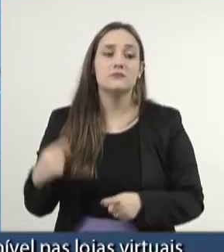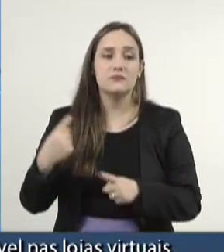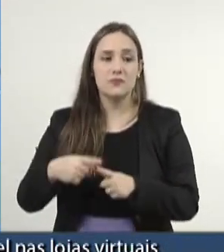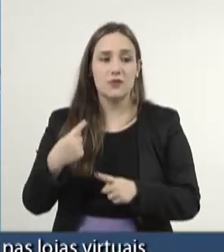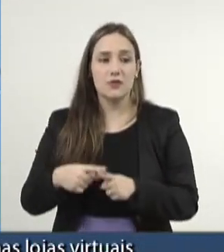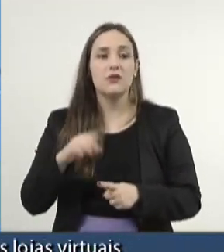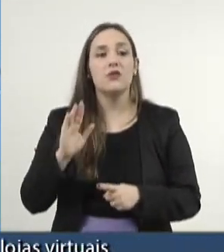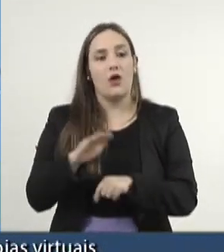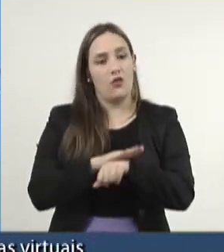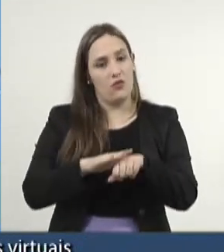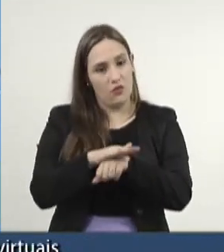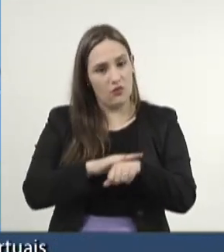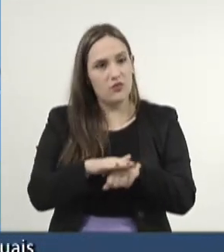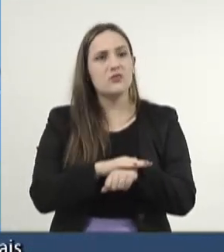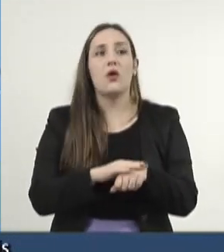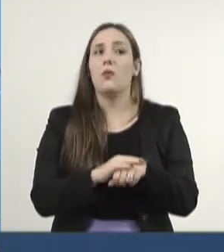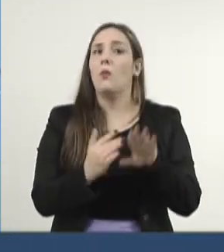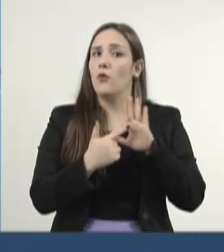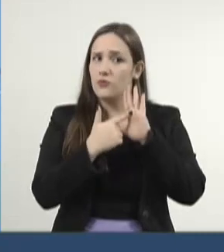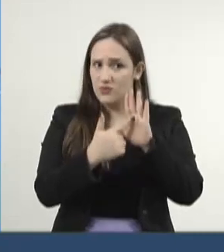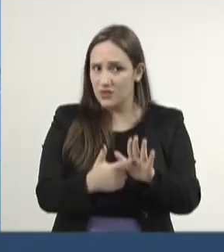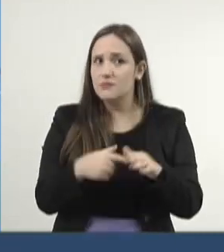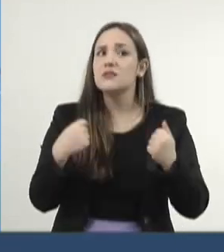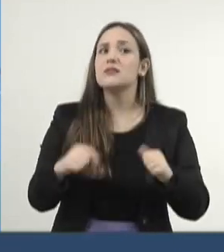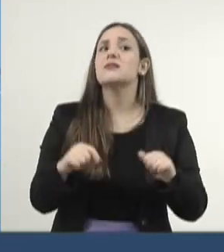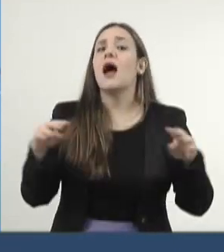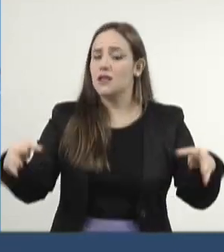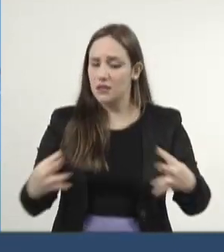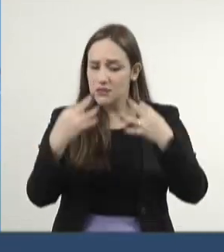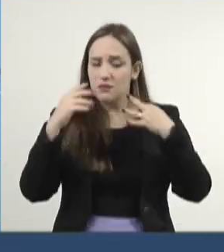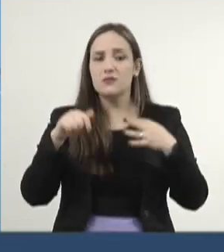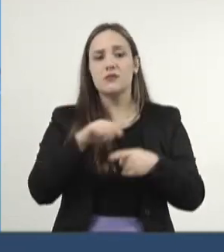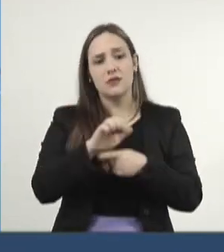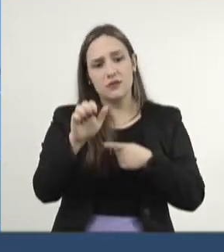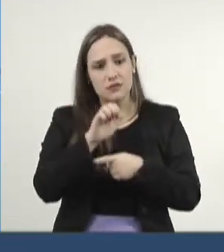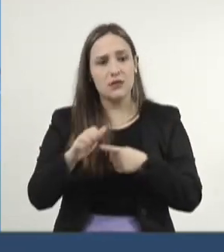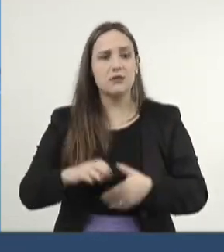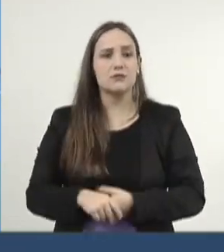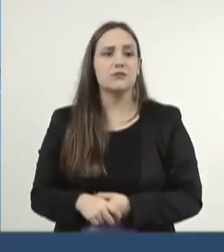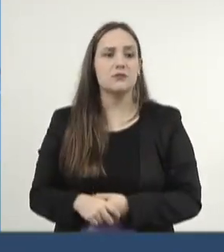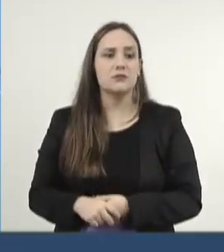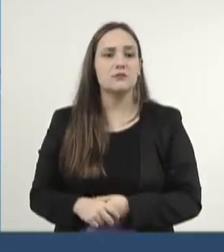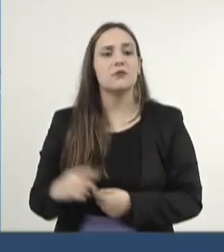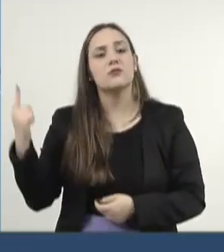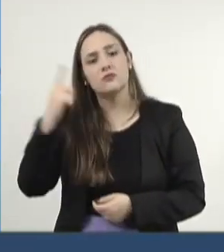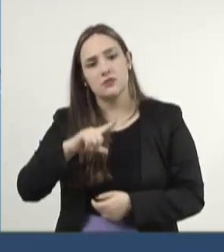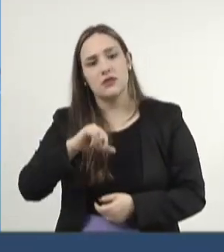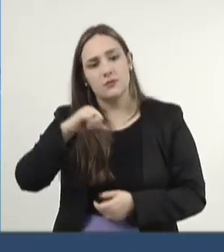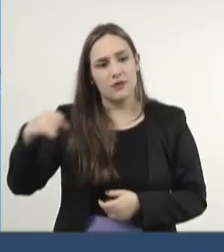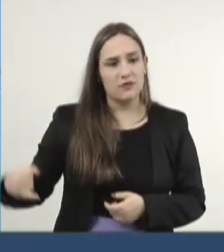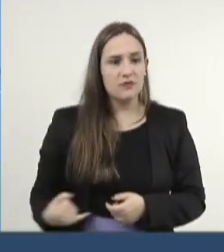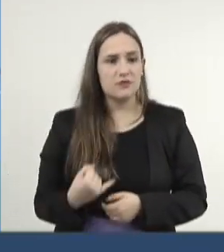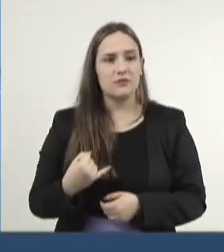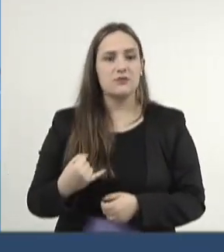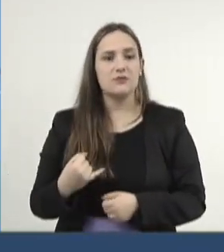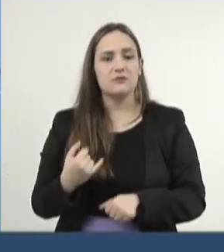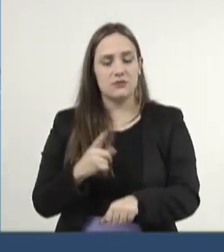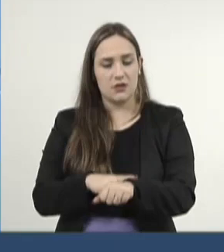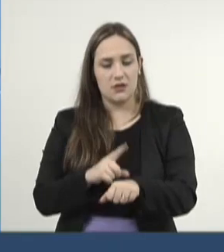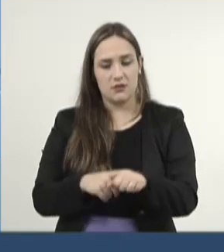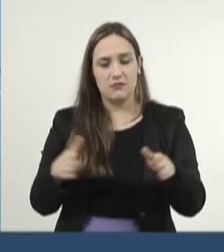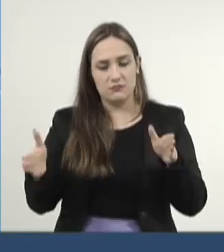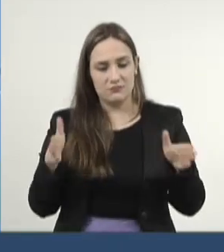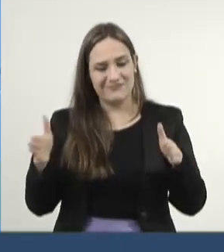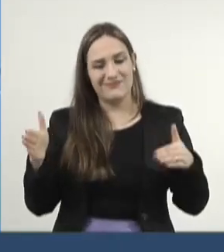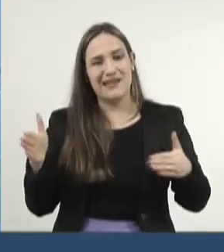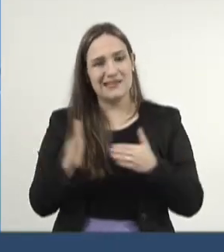negociação jogando peso no nosso estado, para podermos aproveitar ainda esse interregno até